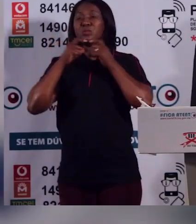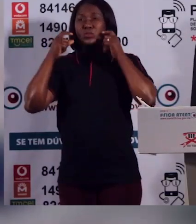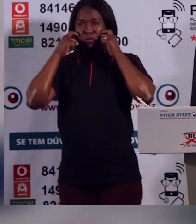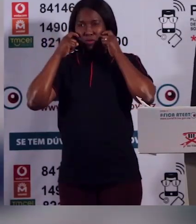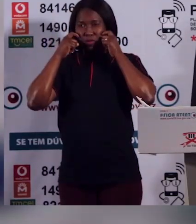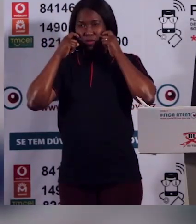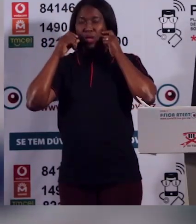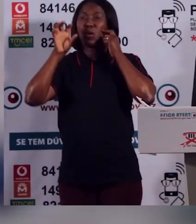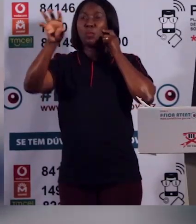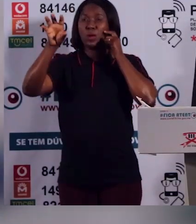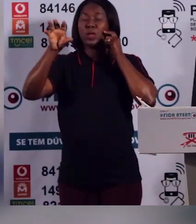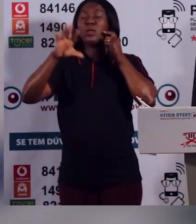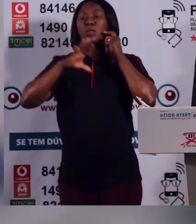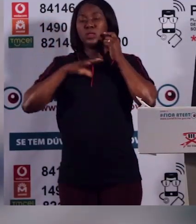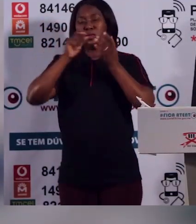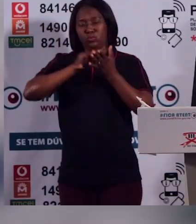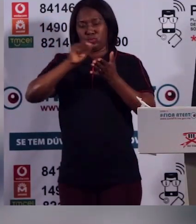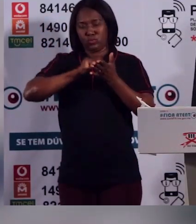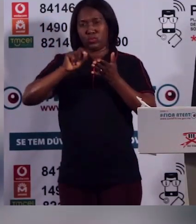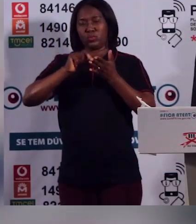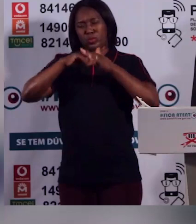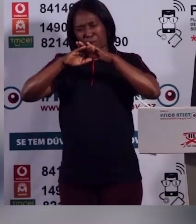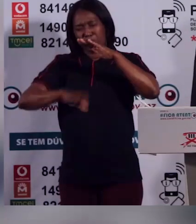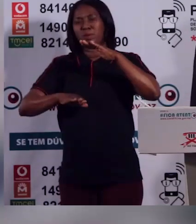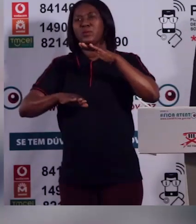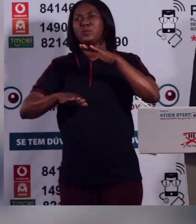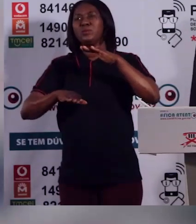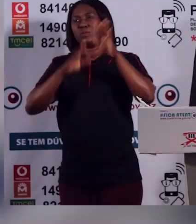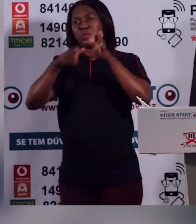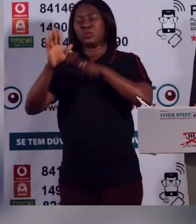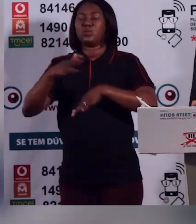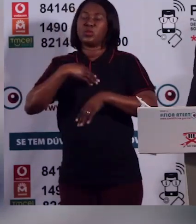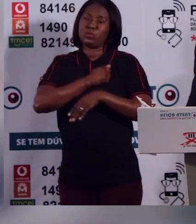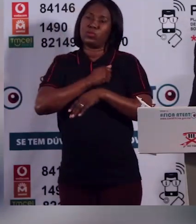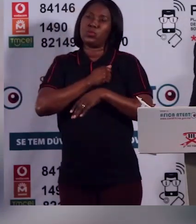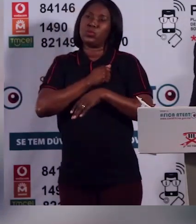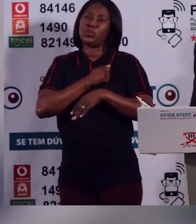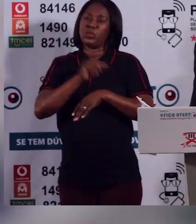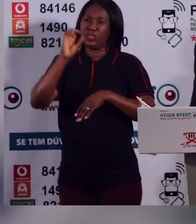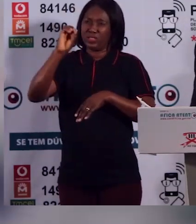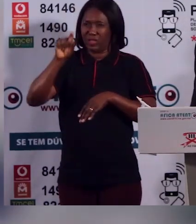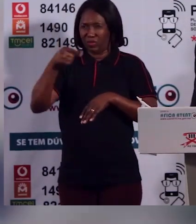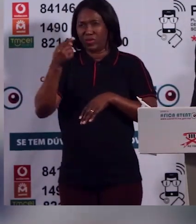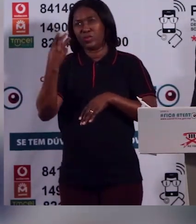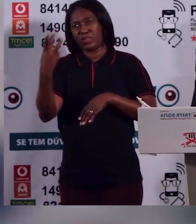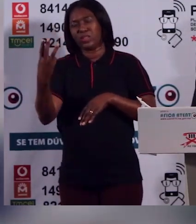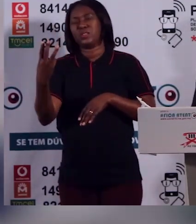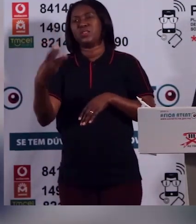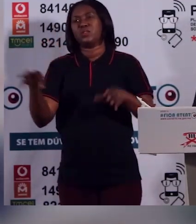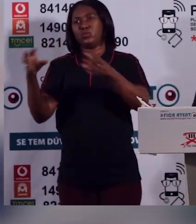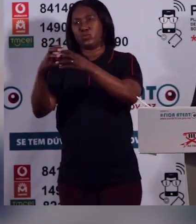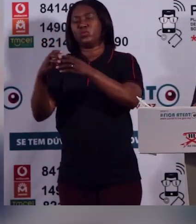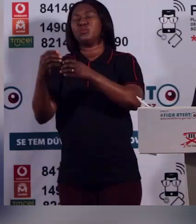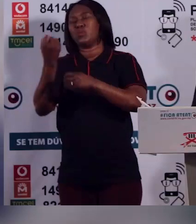que registra o menor número de óbitos por milhão de habitantes, em 0,3 óbitos por milhão de habitantes.